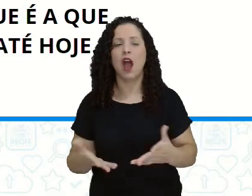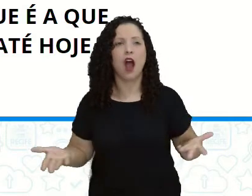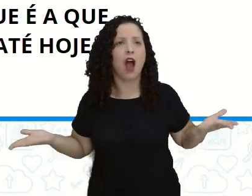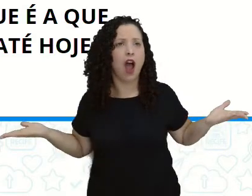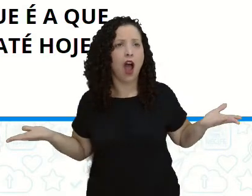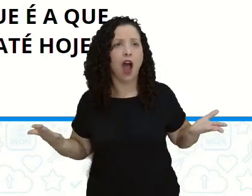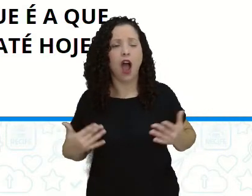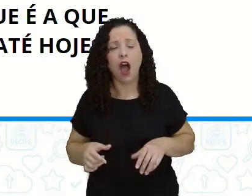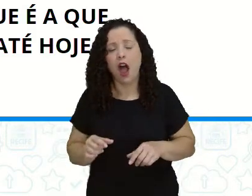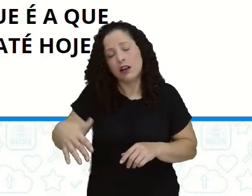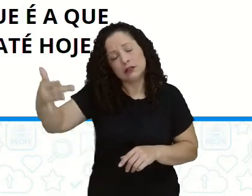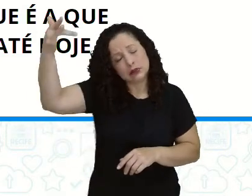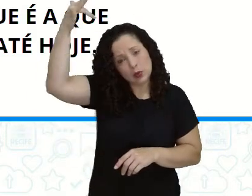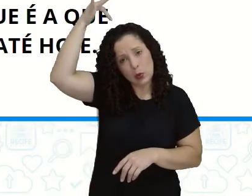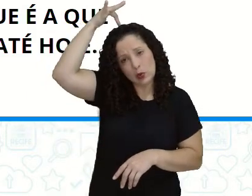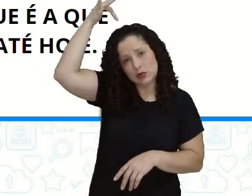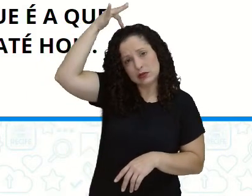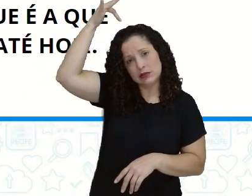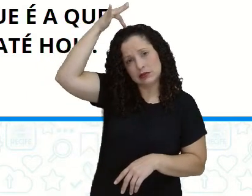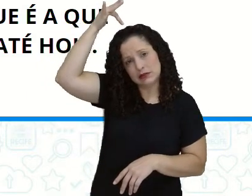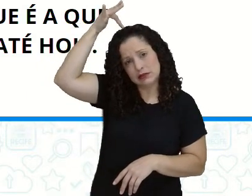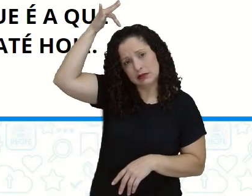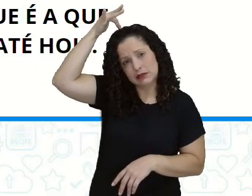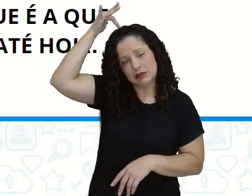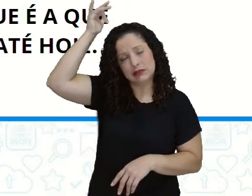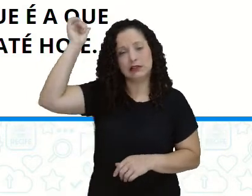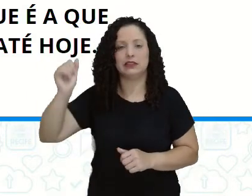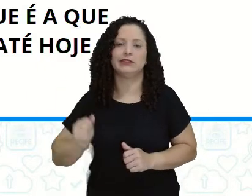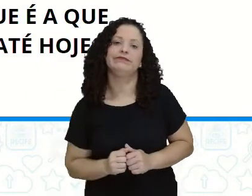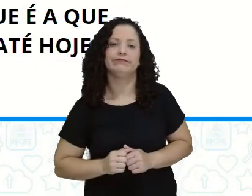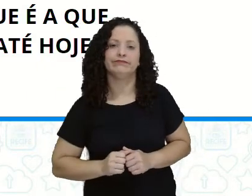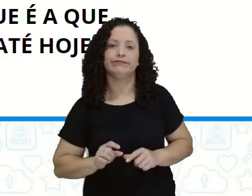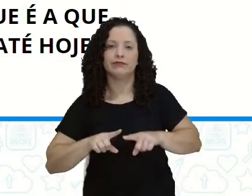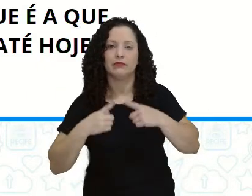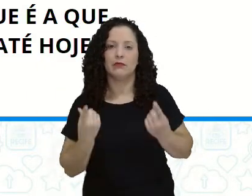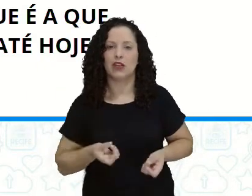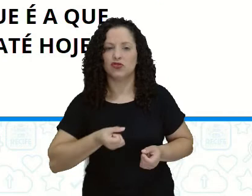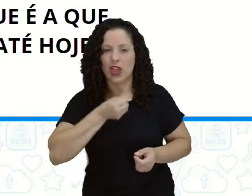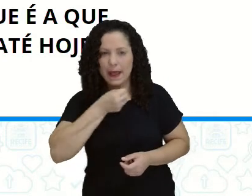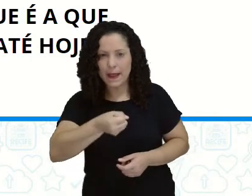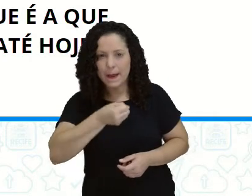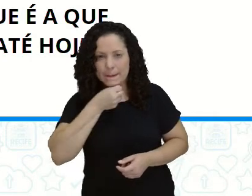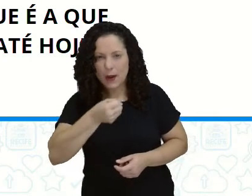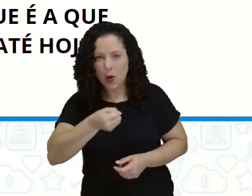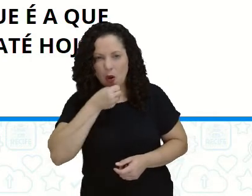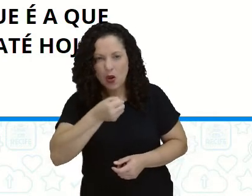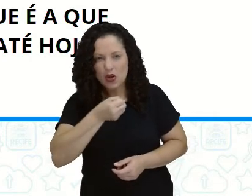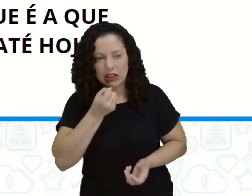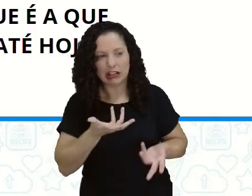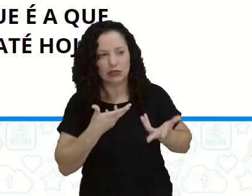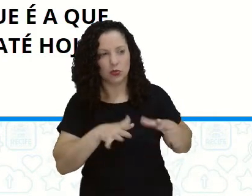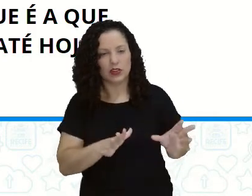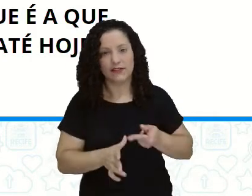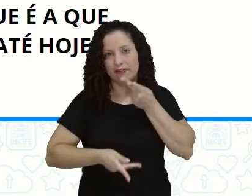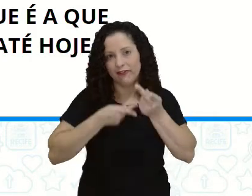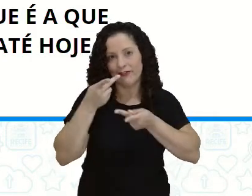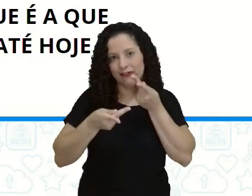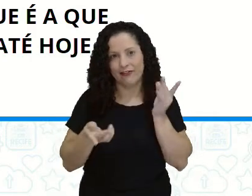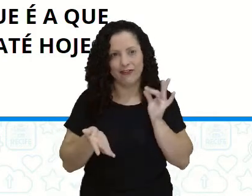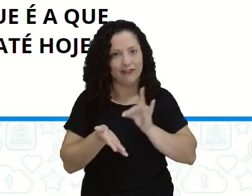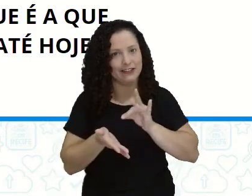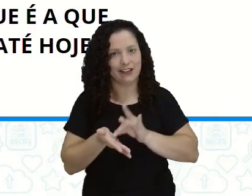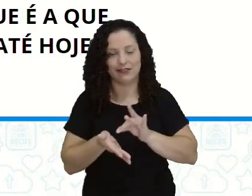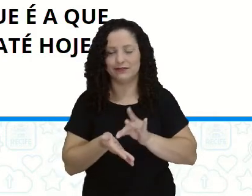uma armação, que os repórteres não acharam interessante contar a verdadeira história de um